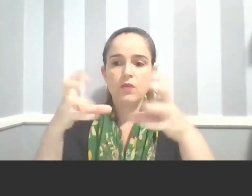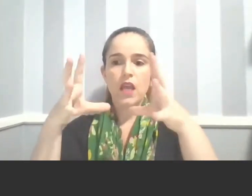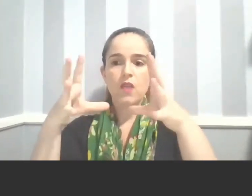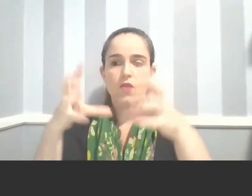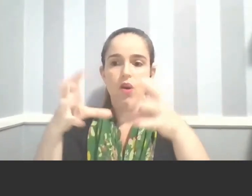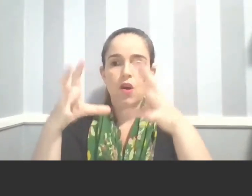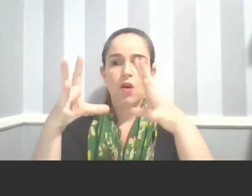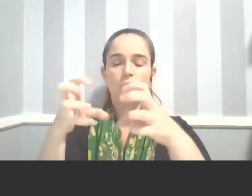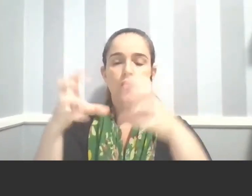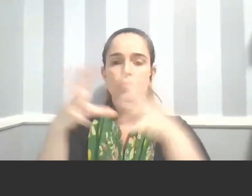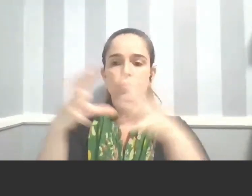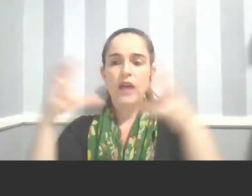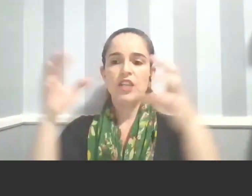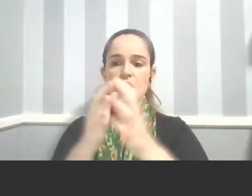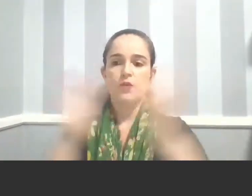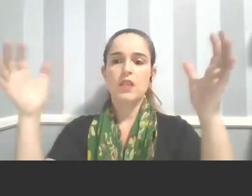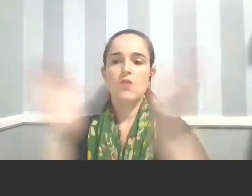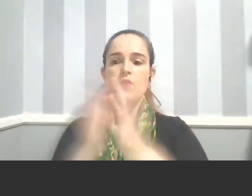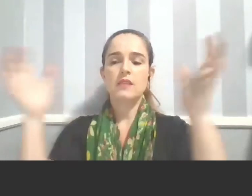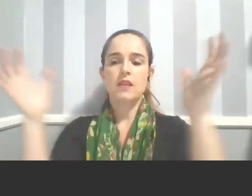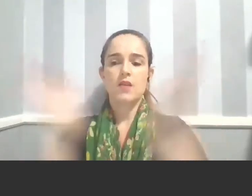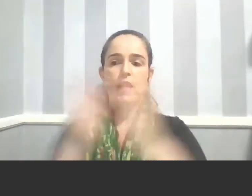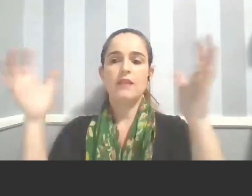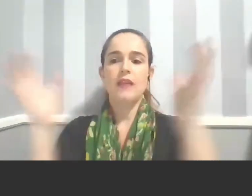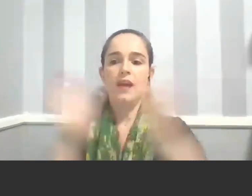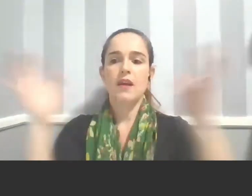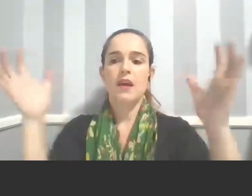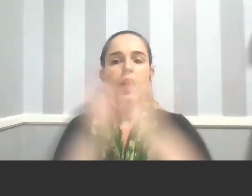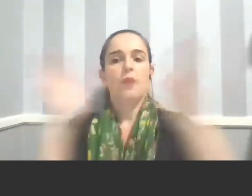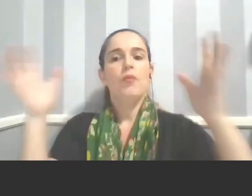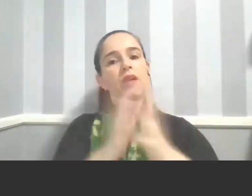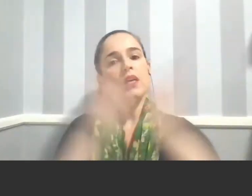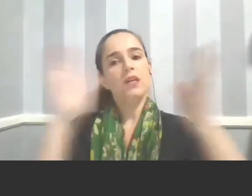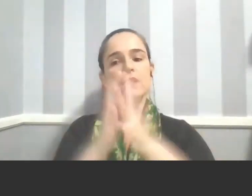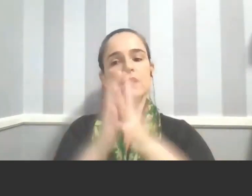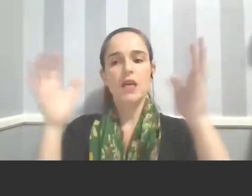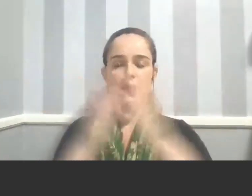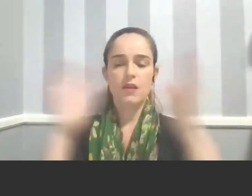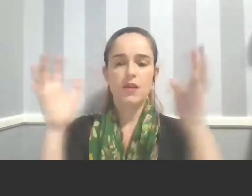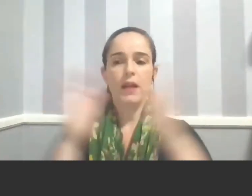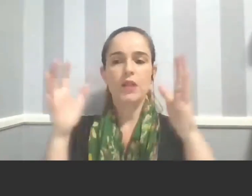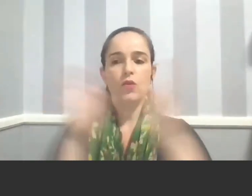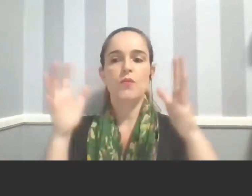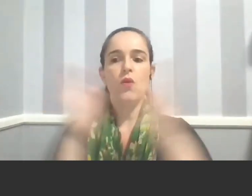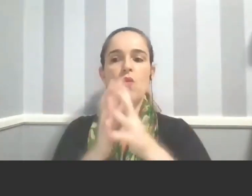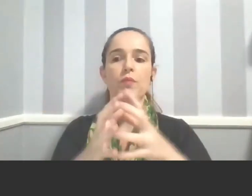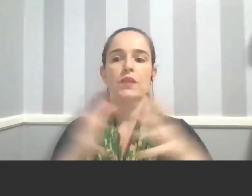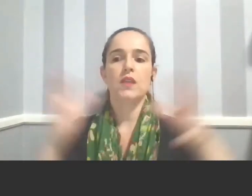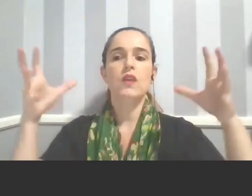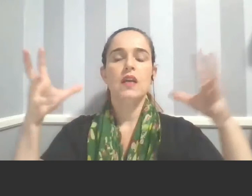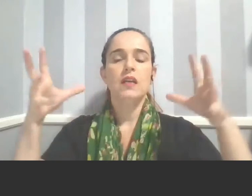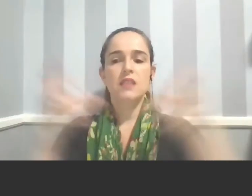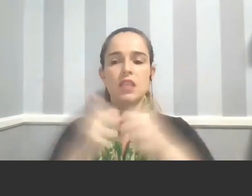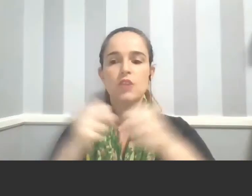coração e eu tenho o fluxo cardíaco. Então, o coração, ele está bombeando sangue para todo o meu